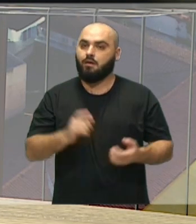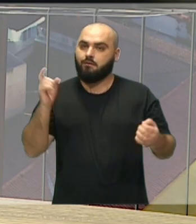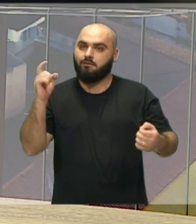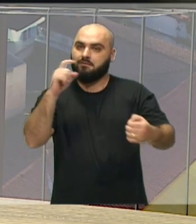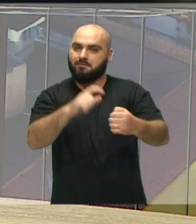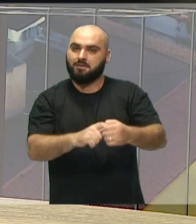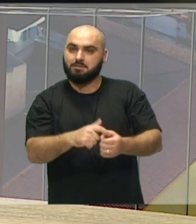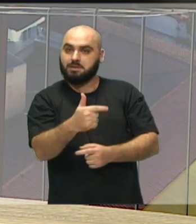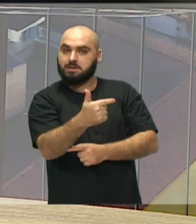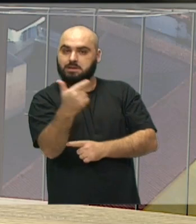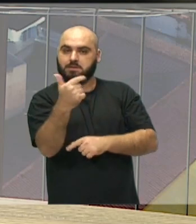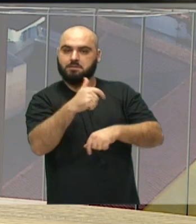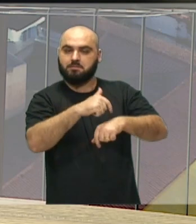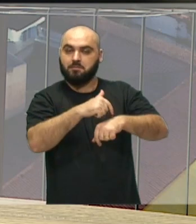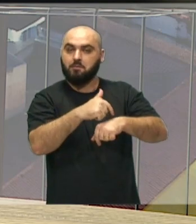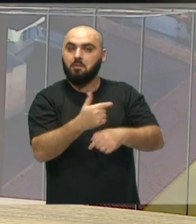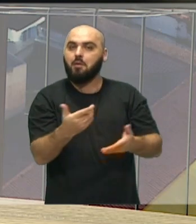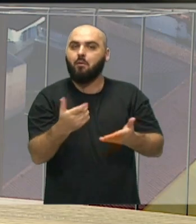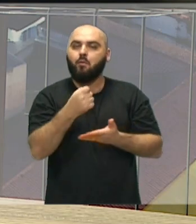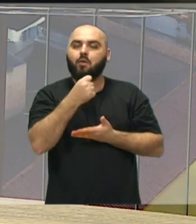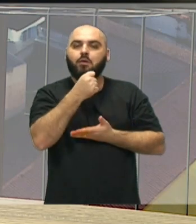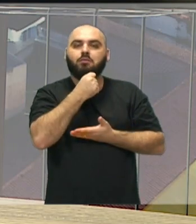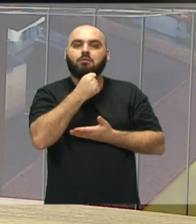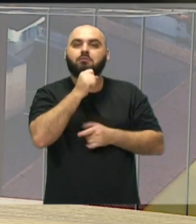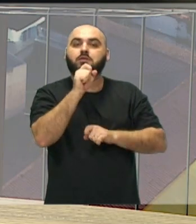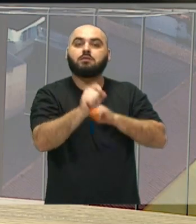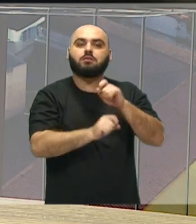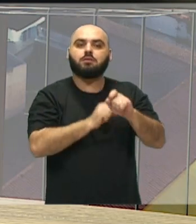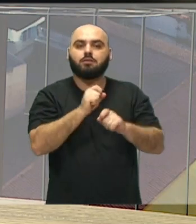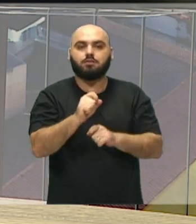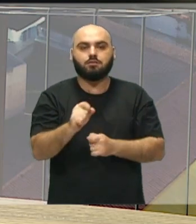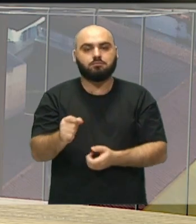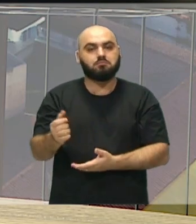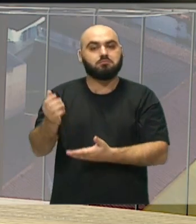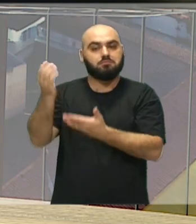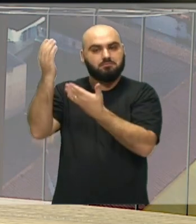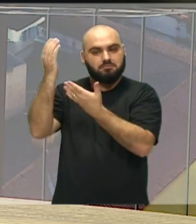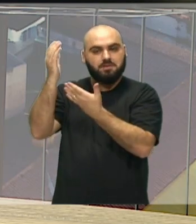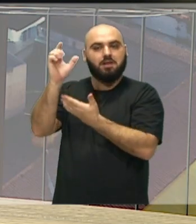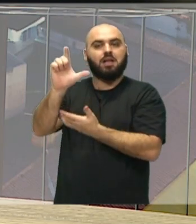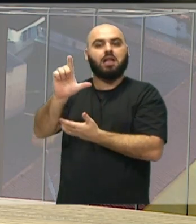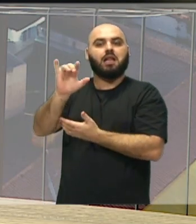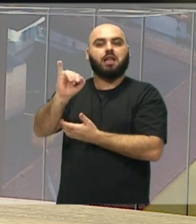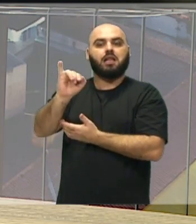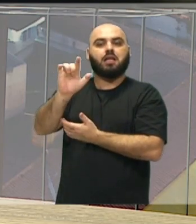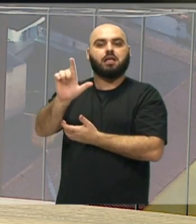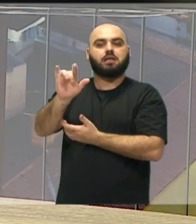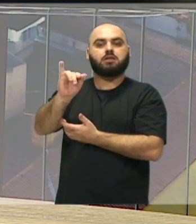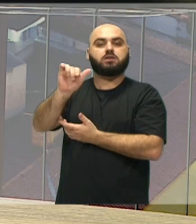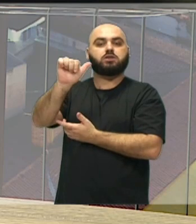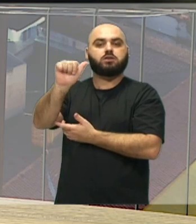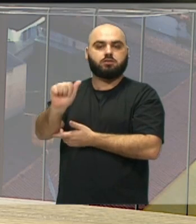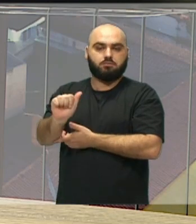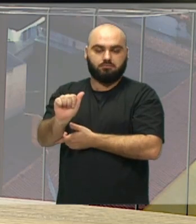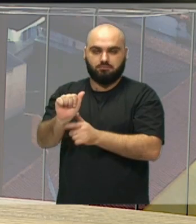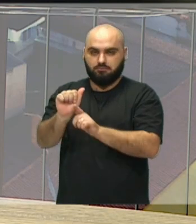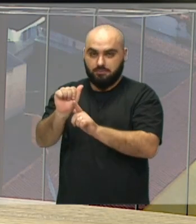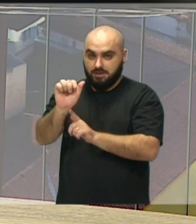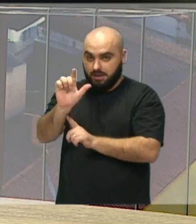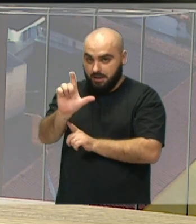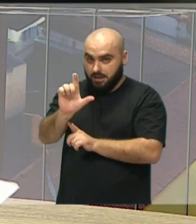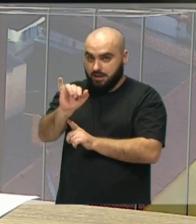Voltamos aqui no Câmara Aberta, que hoje entrevista a Lígia Filomeno Poletto Jean, ela que é diretora da ONG Instituto